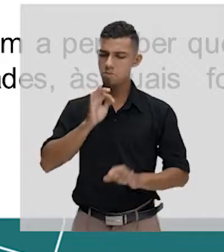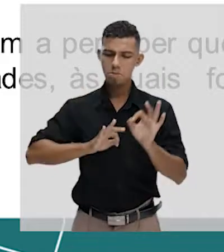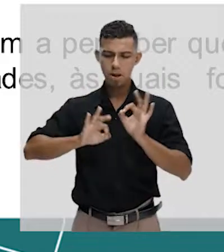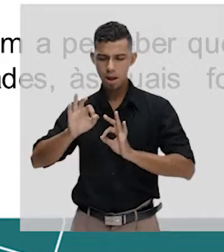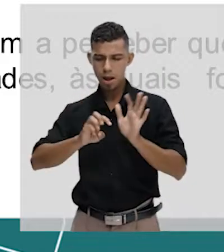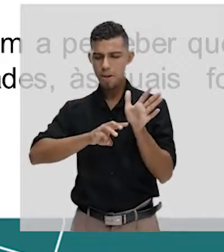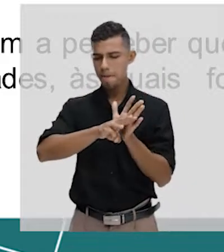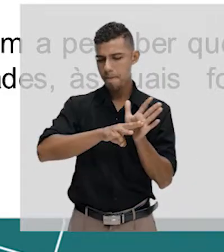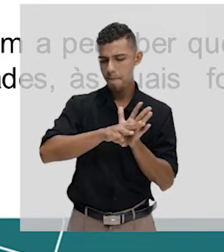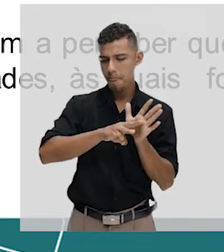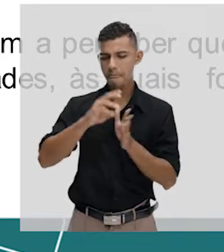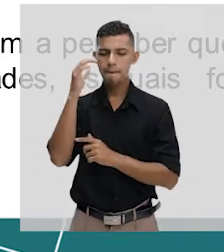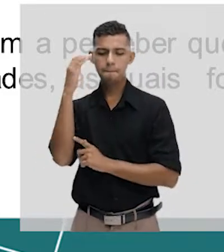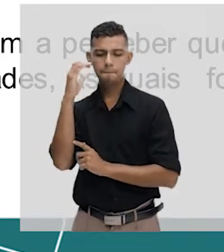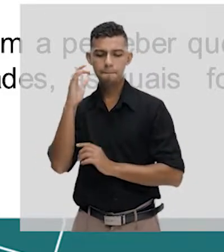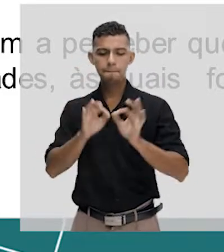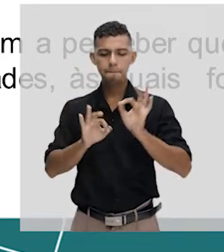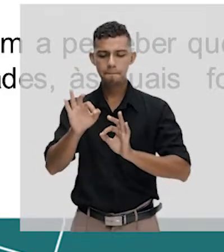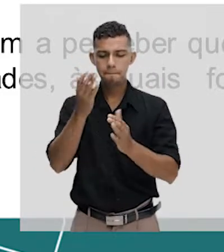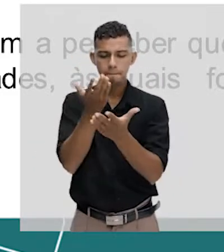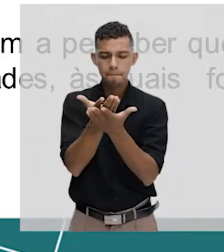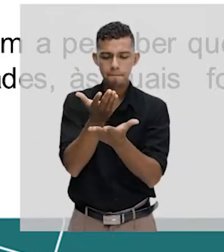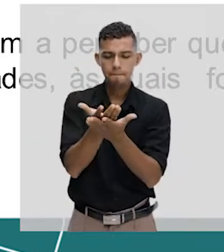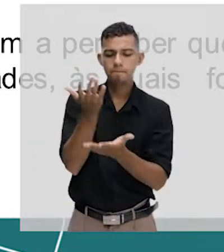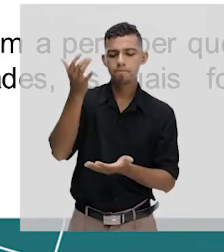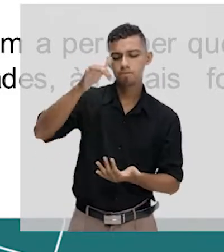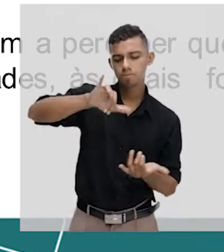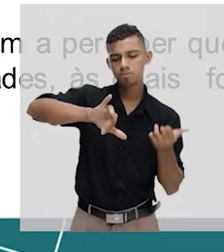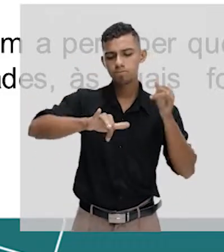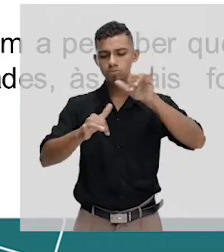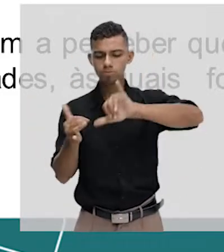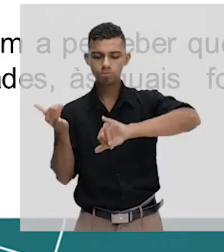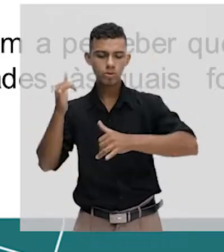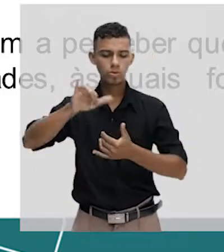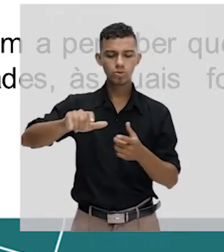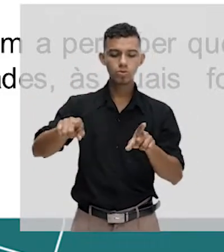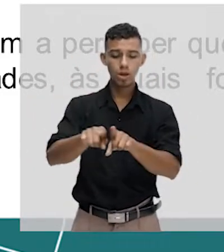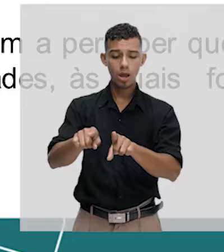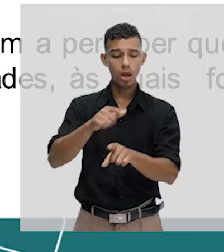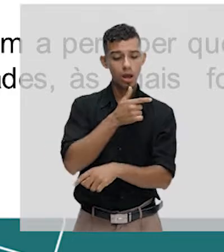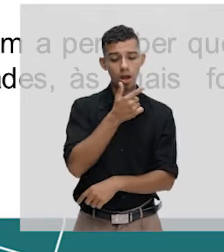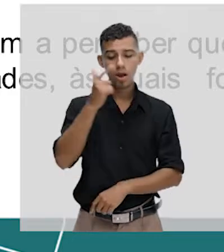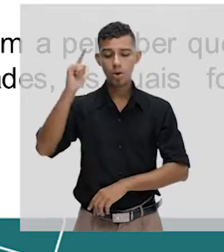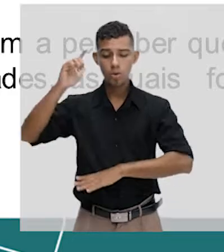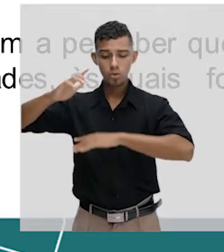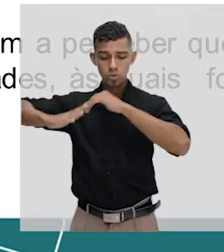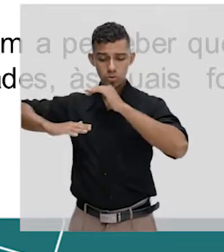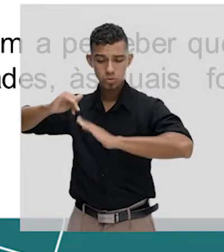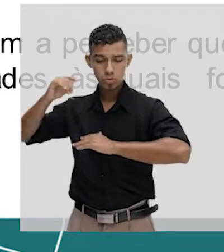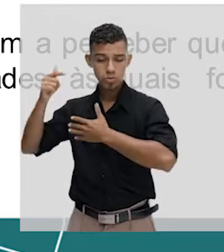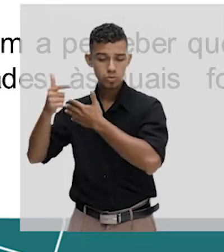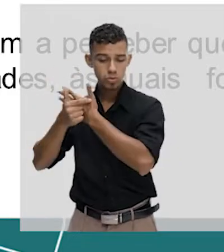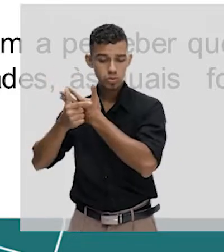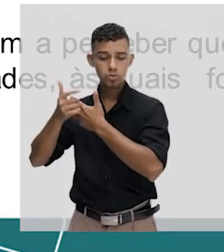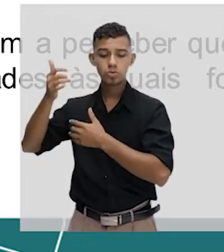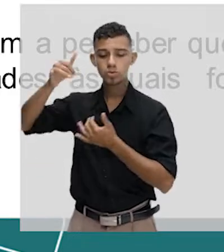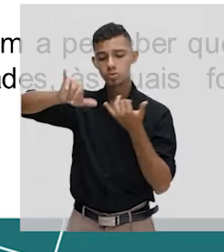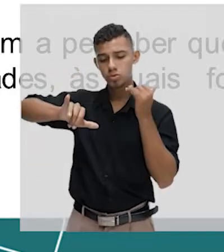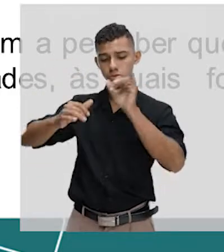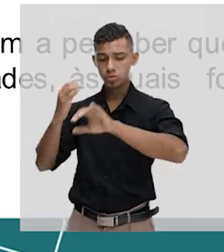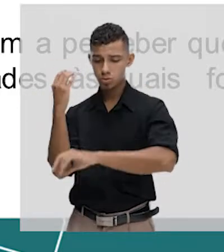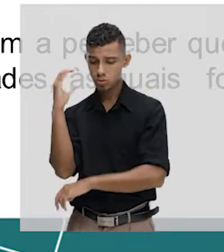química. Um outro cientista muito importante para o desenvolvimento da química como uma ciência